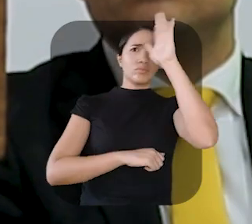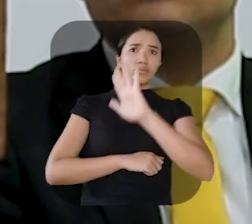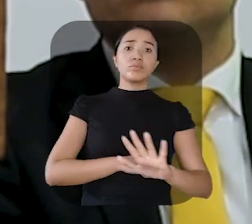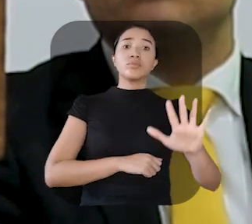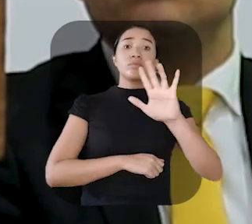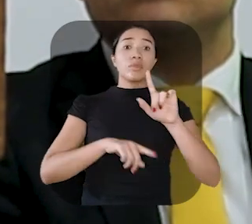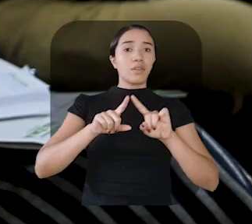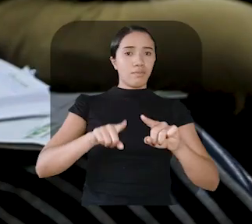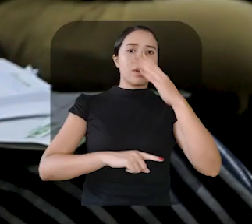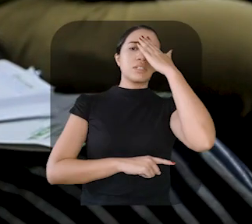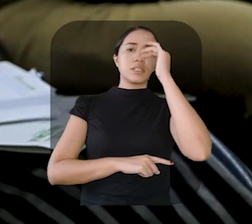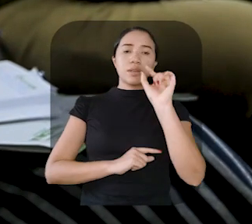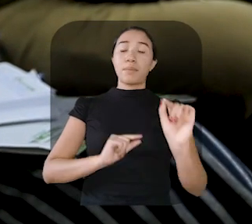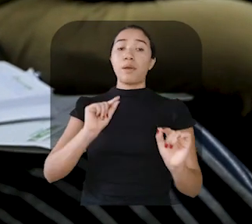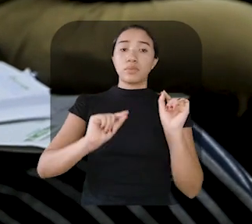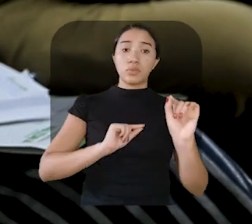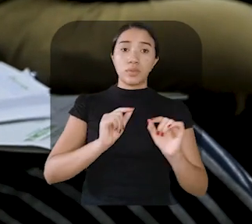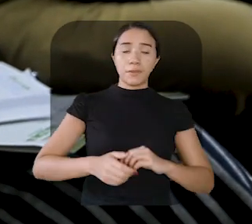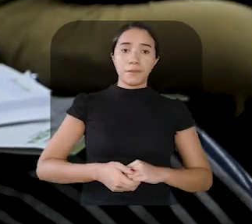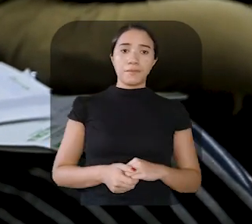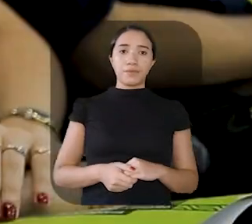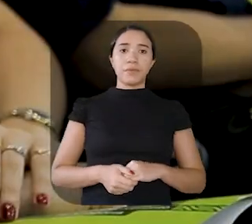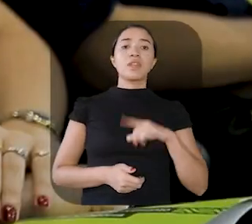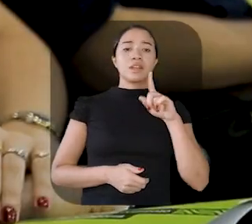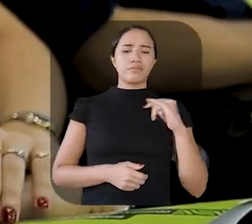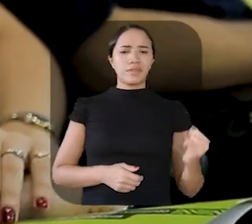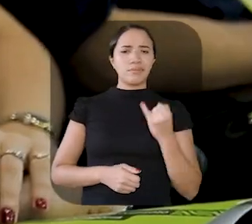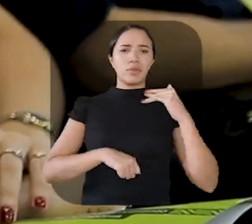no Brasil inteiro, mas nós sabemos que